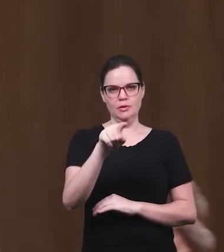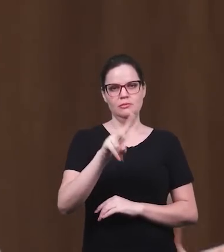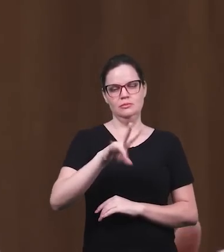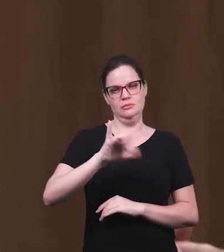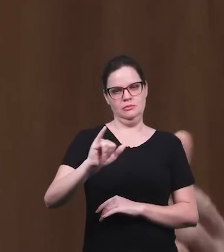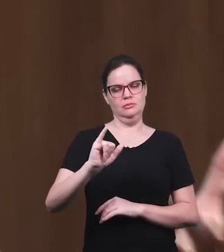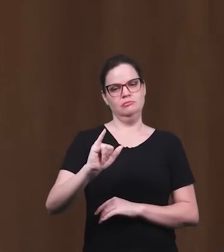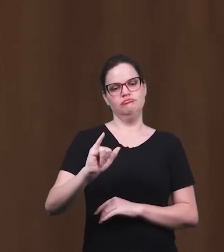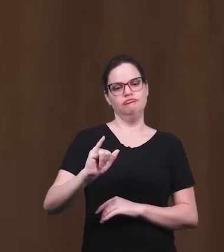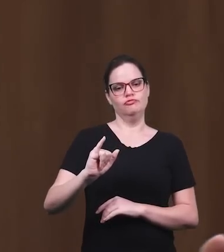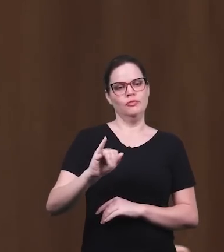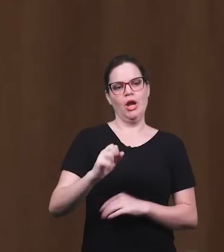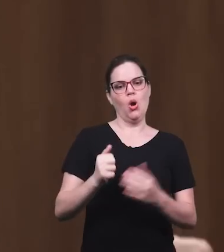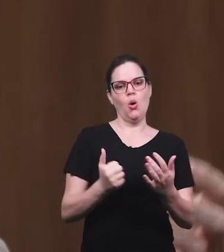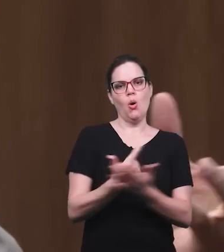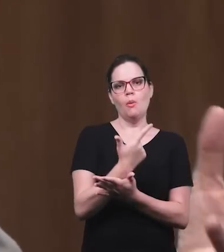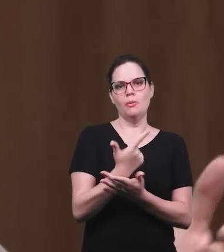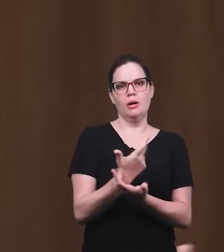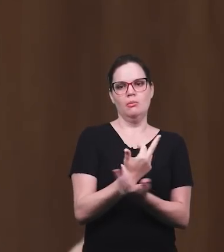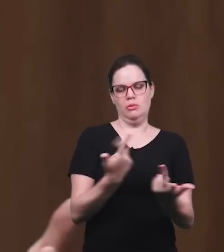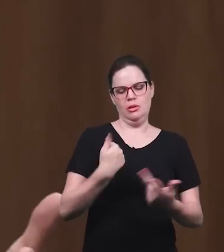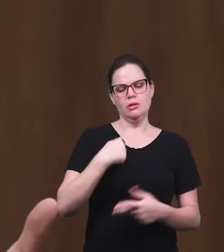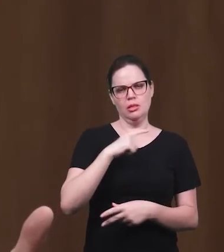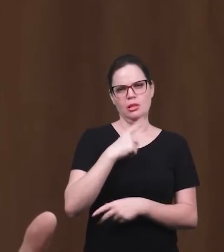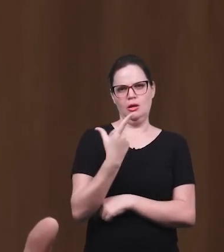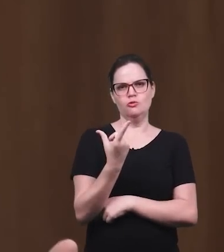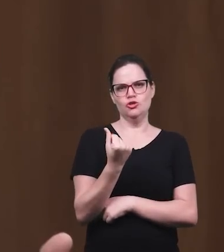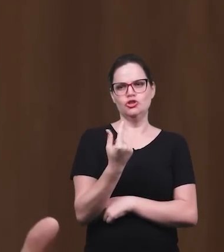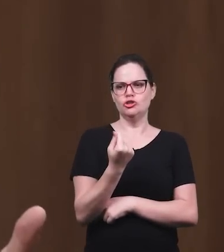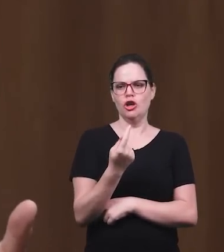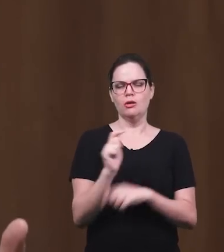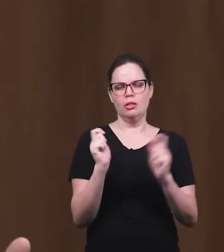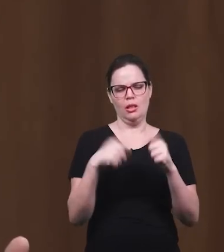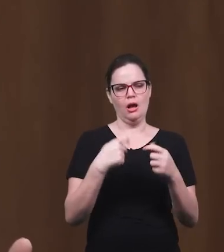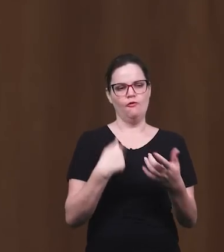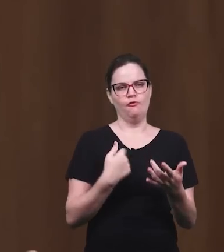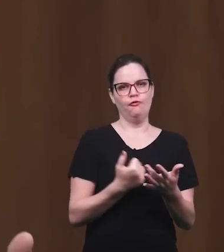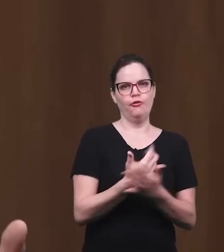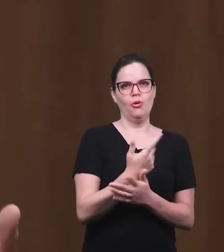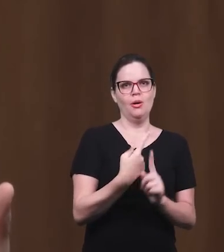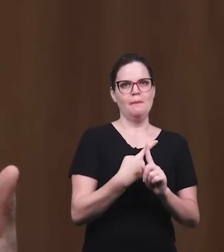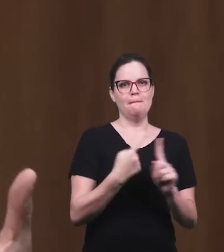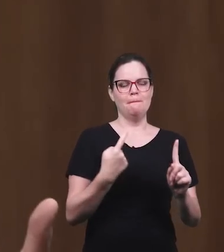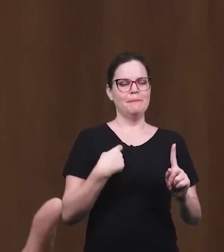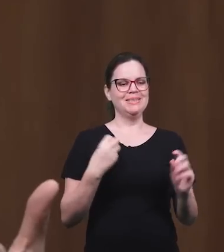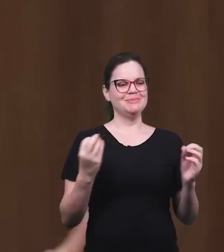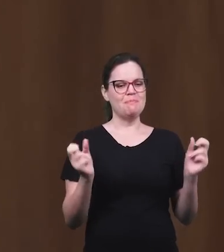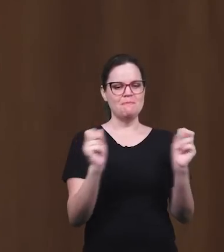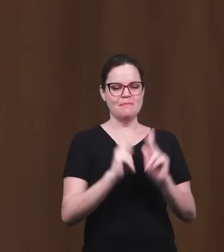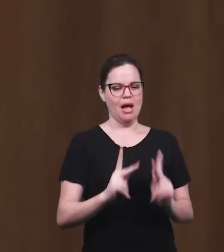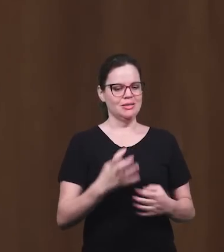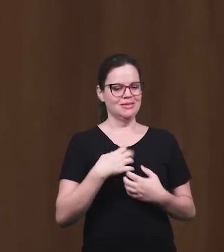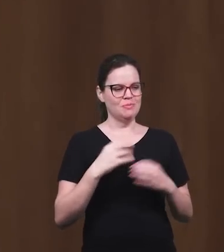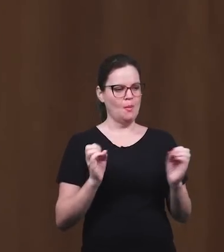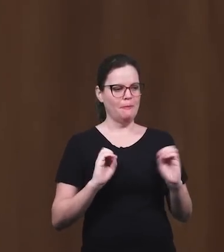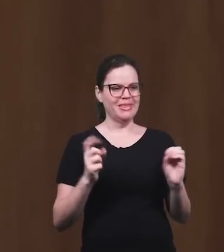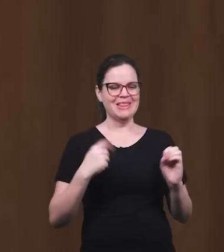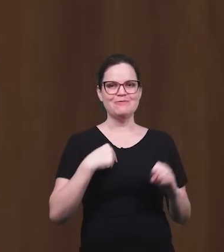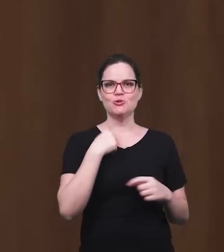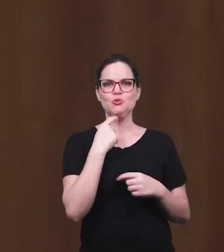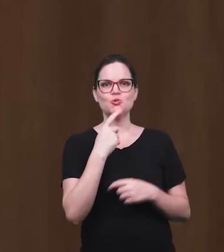fazer algo que você pode fazer, você vai comprar algo que você tem condições de comprar, você tem até o dinheiro para comprar, mas você não sente paz naquilo.